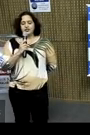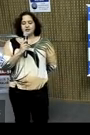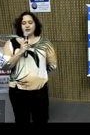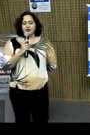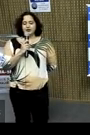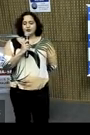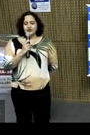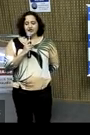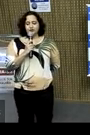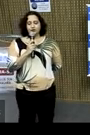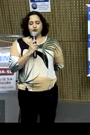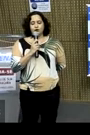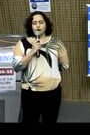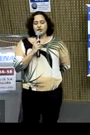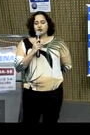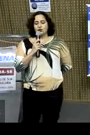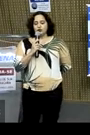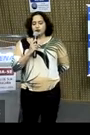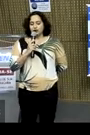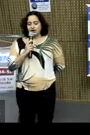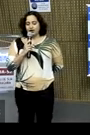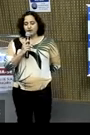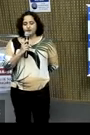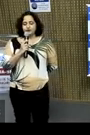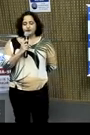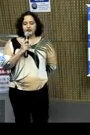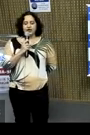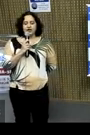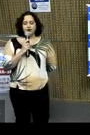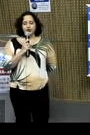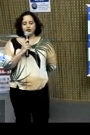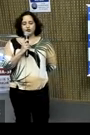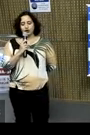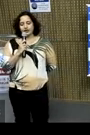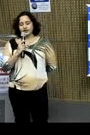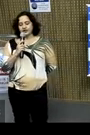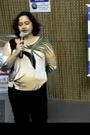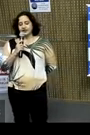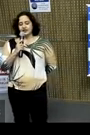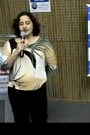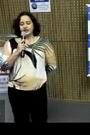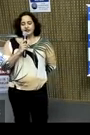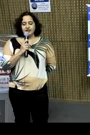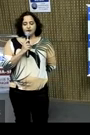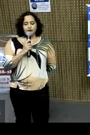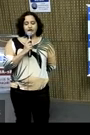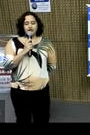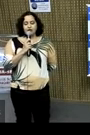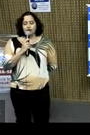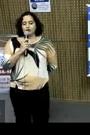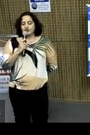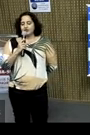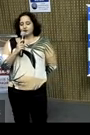Os exames mais solicitados: ultrassom abdômen total, raio-x de tórax e, em terceiro